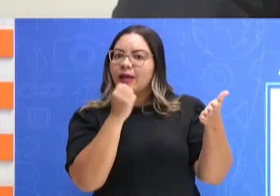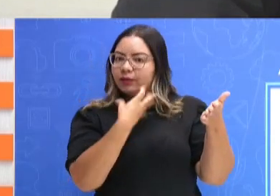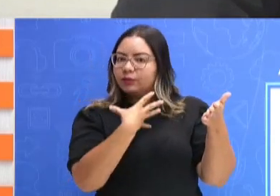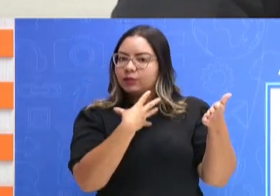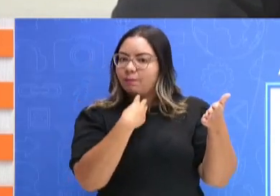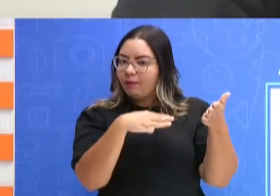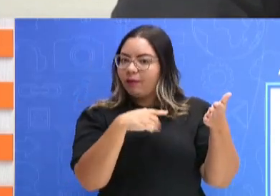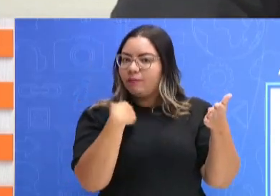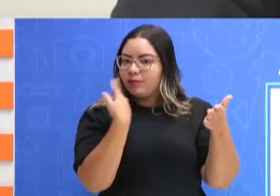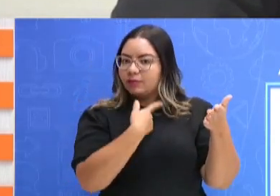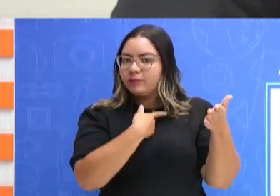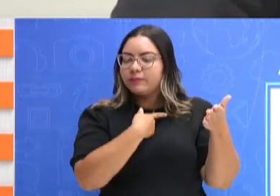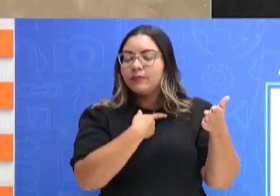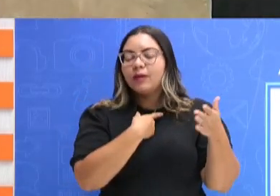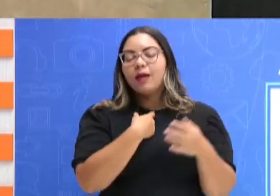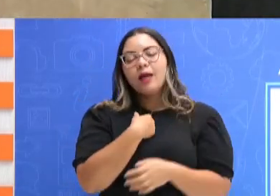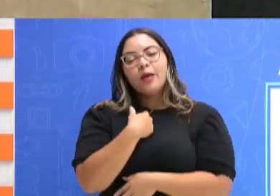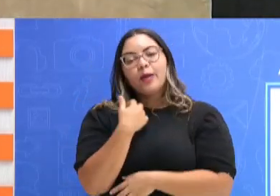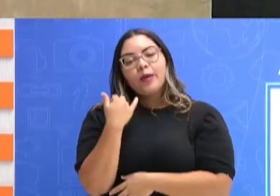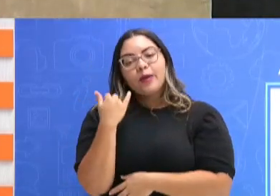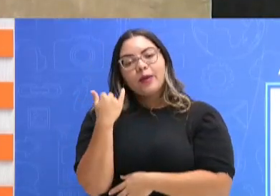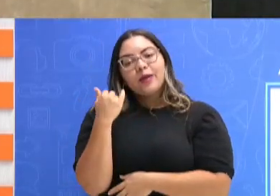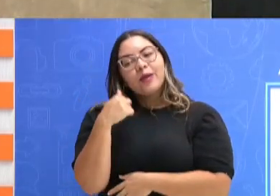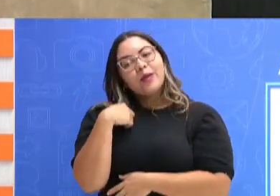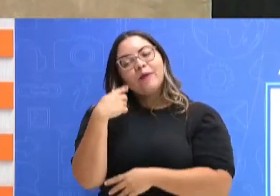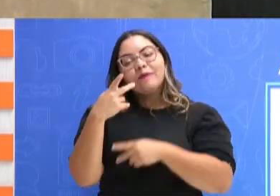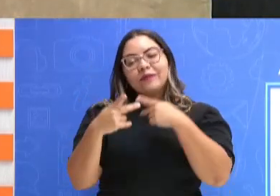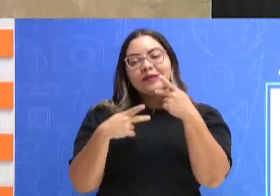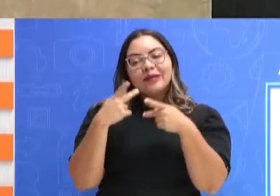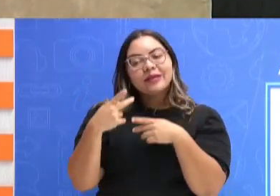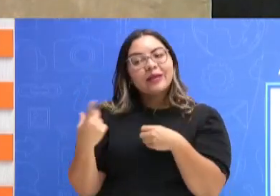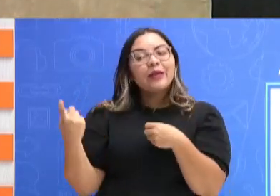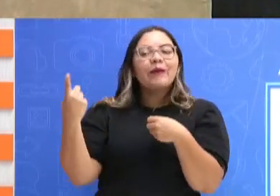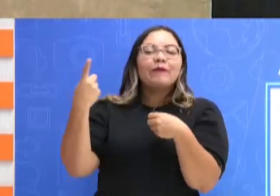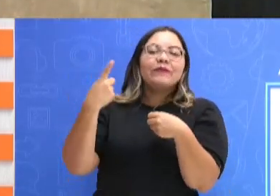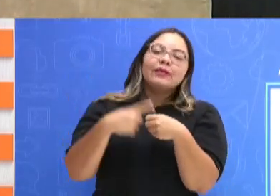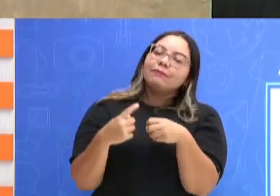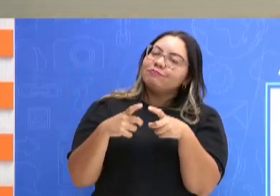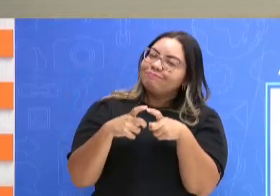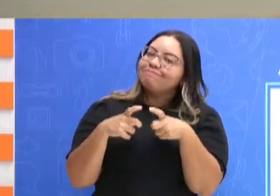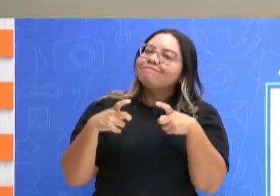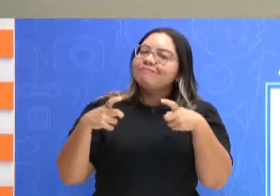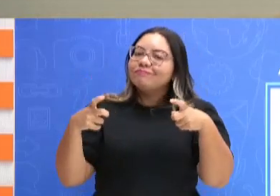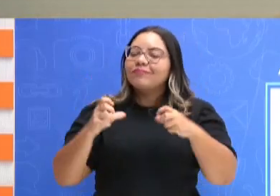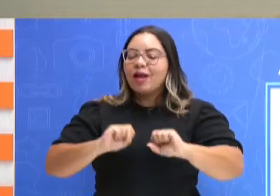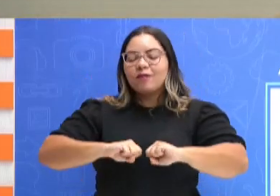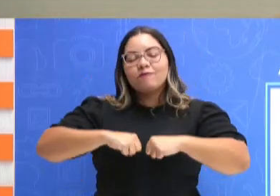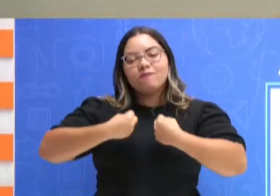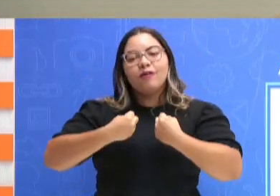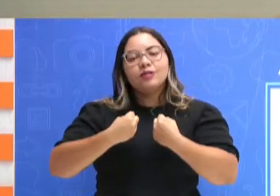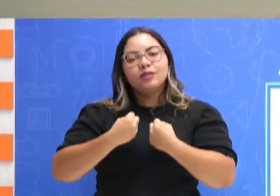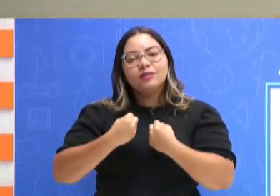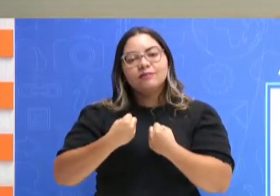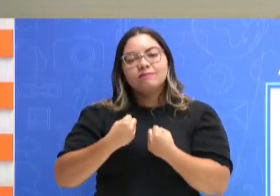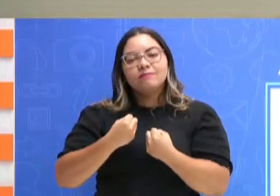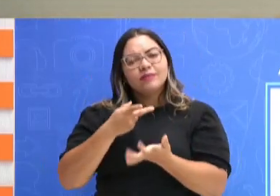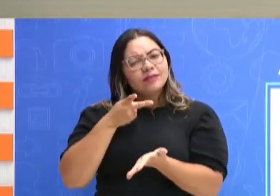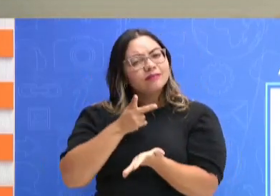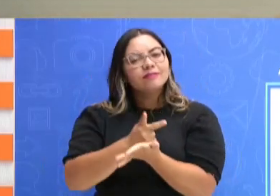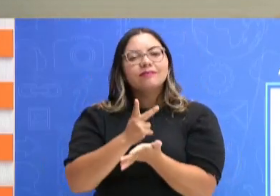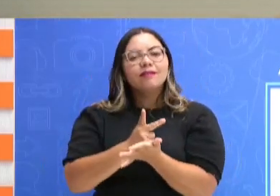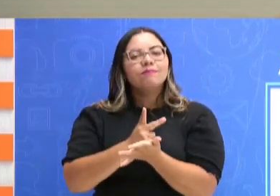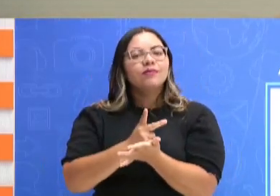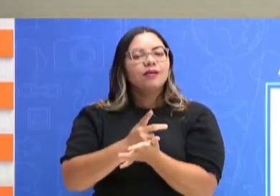gente? Olha só, eu disse que eu vou voltar muito maior e muito mais forte do que eu sempre